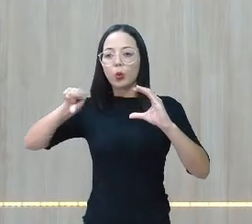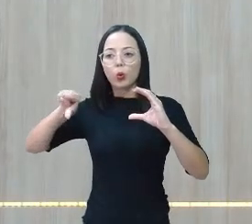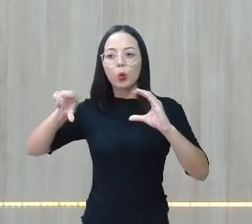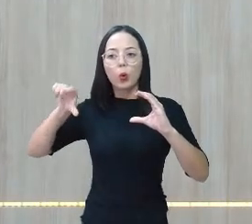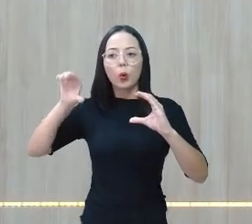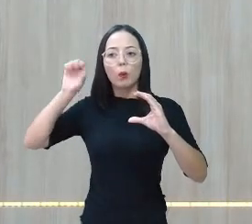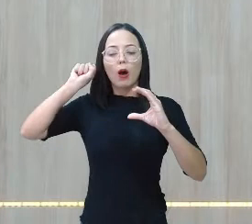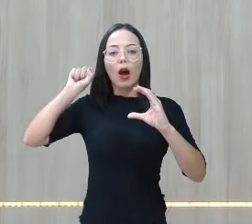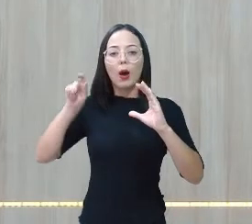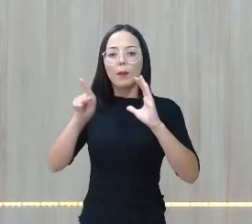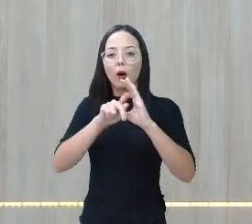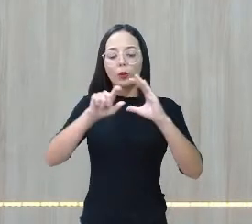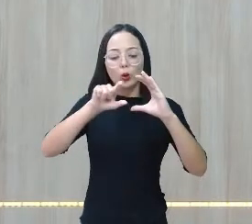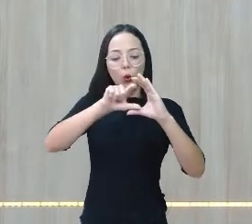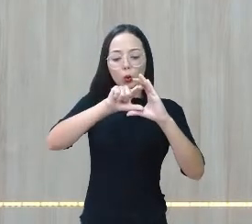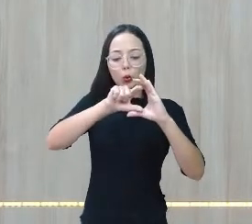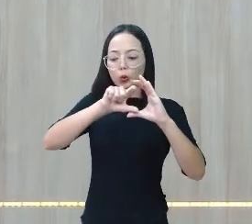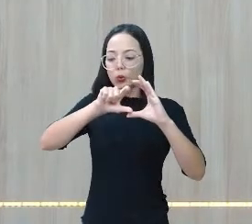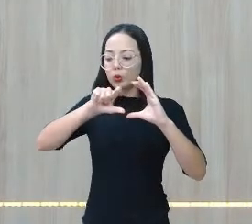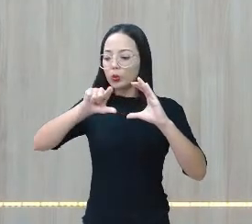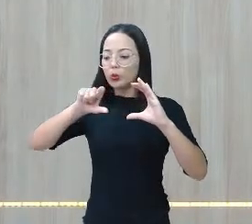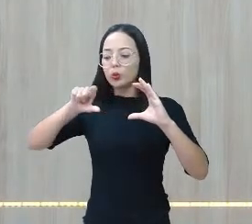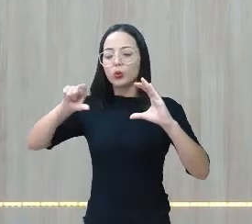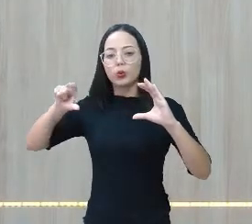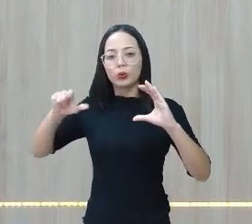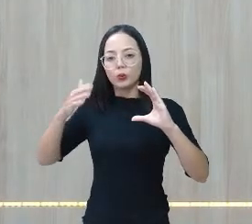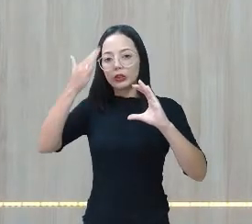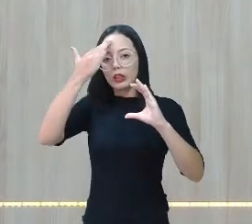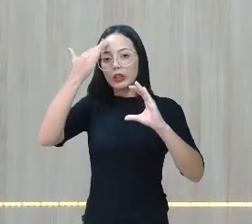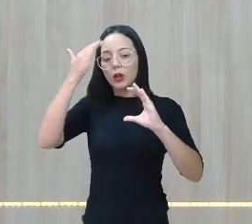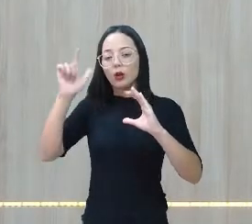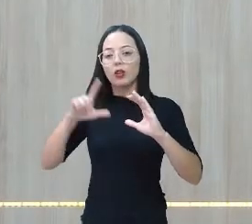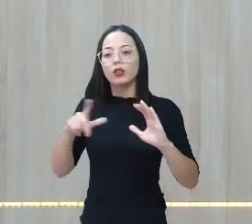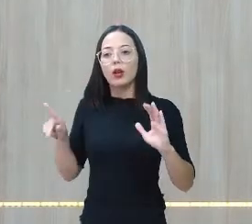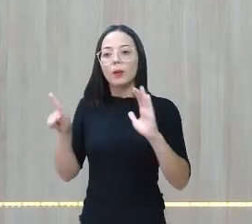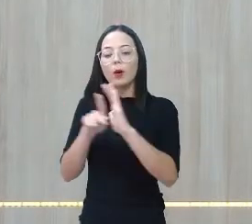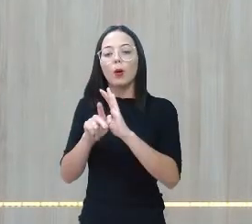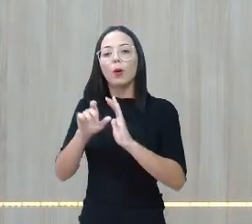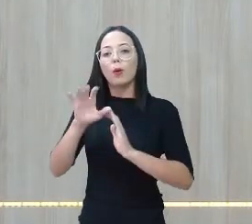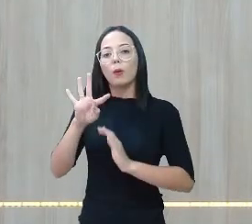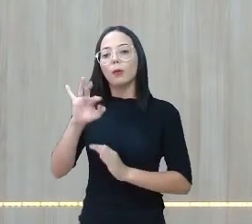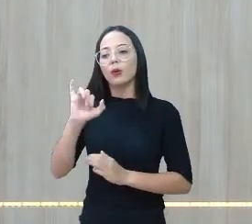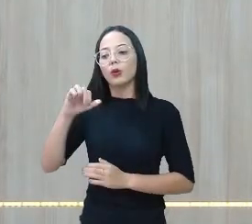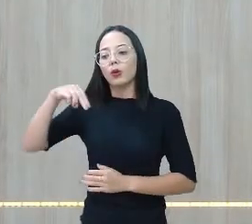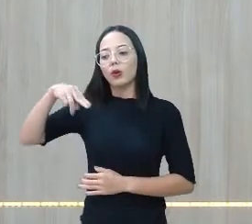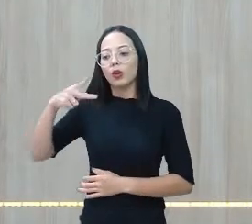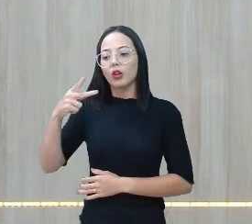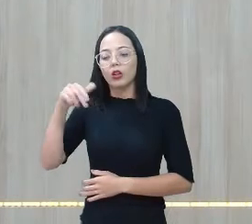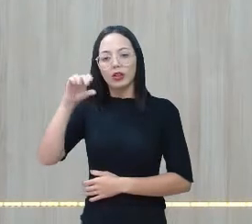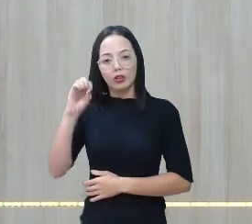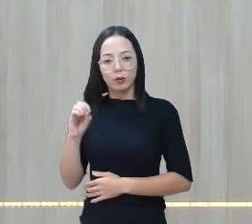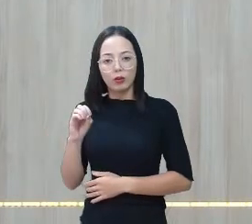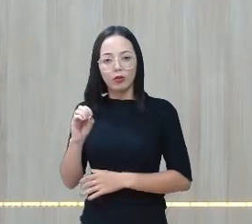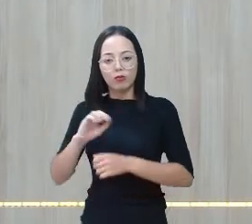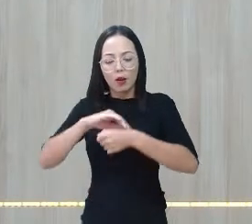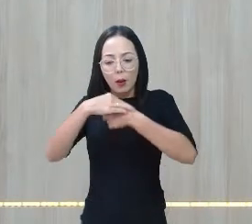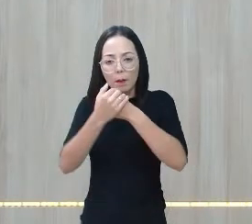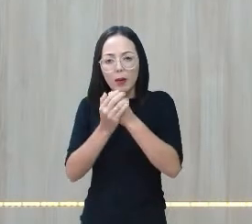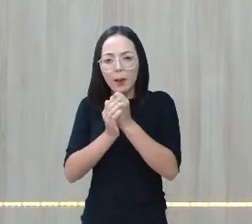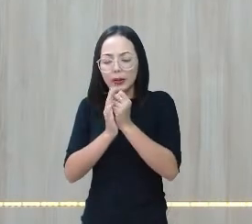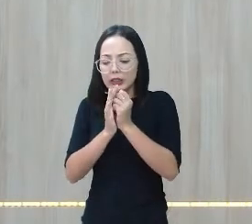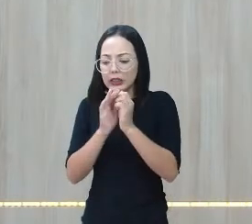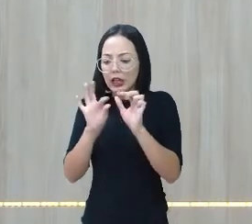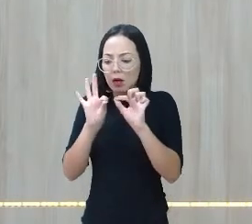fosse um grande túnel. E nesse grande túnel, nós vamos ter aí a questão do tímpano. Uma membrana bem